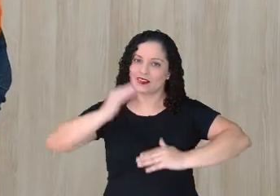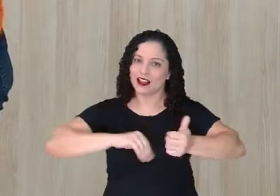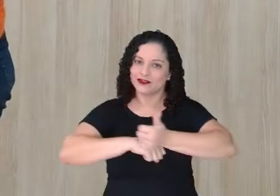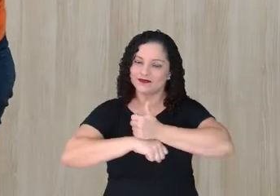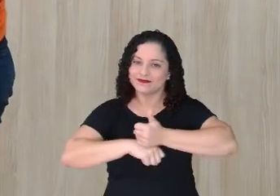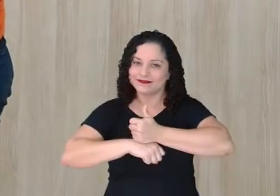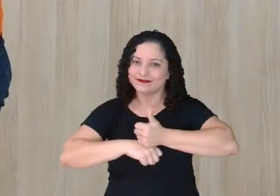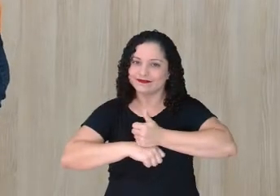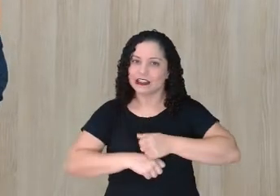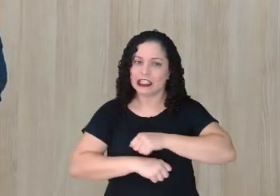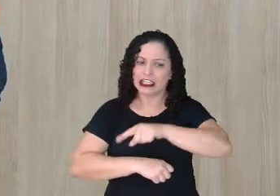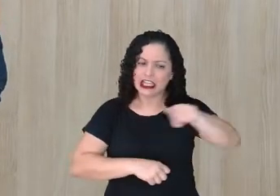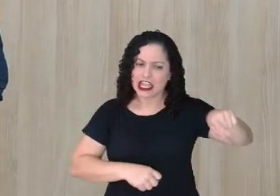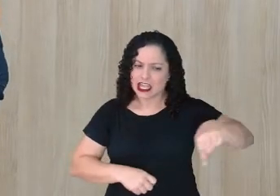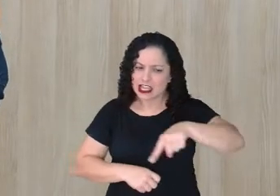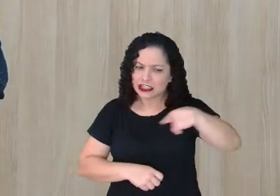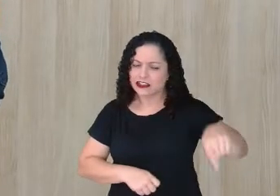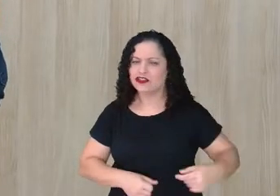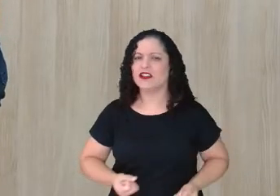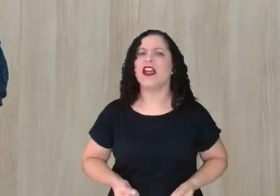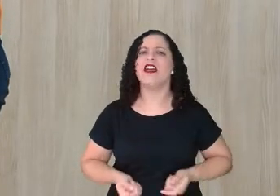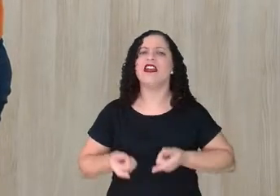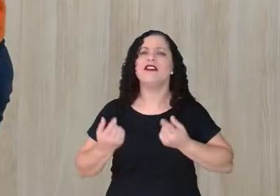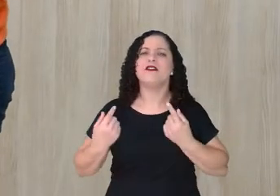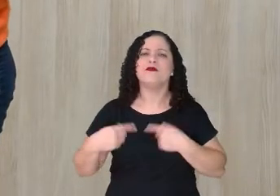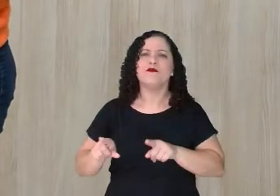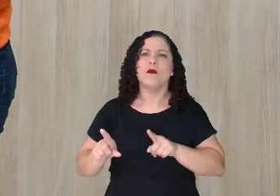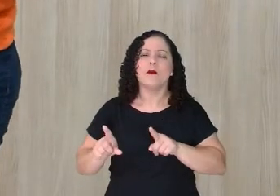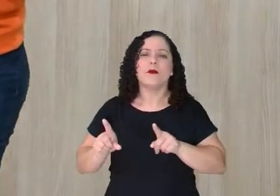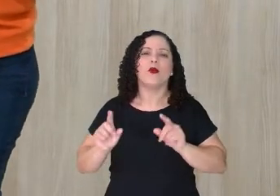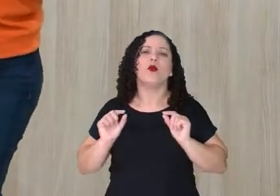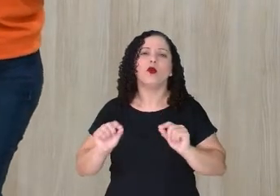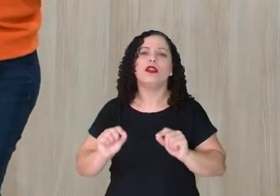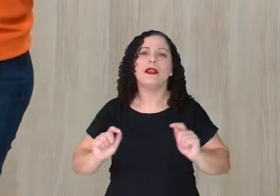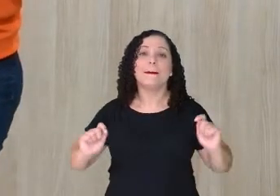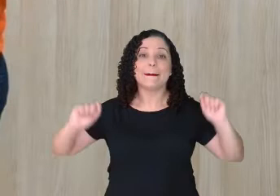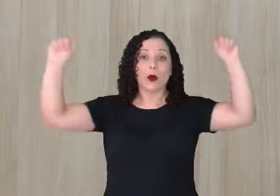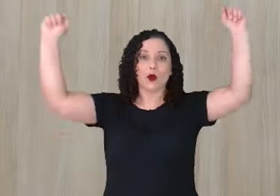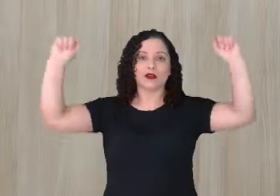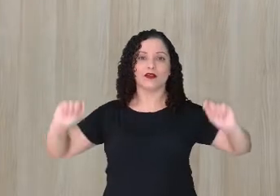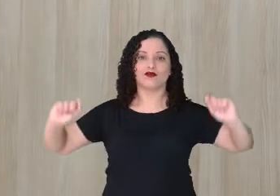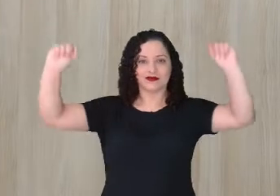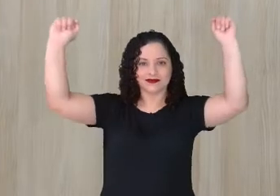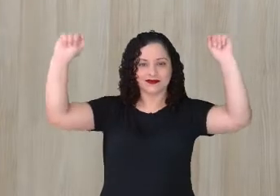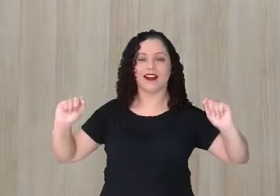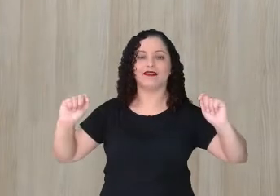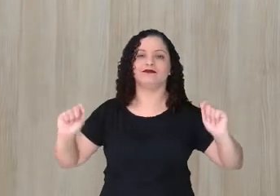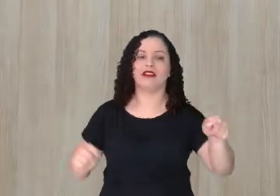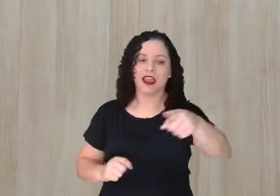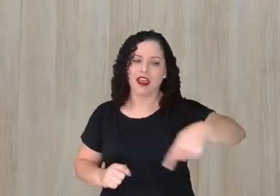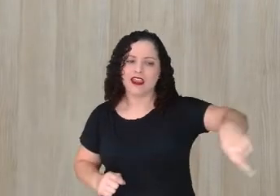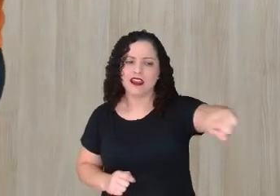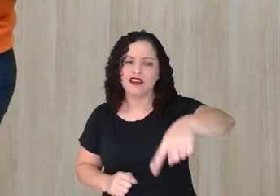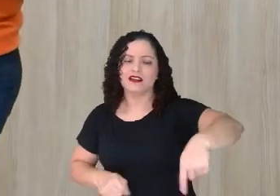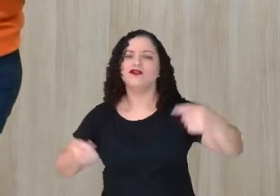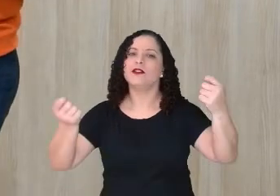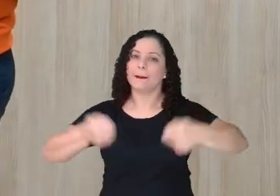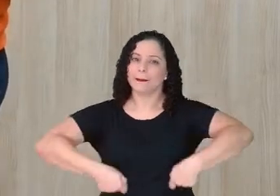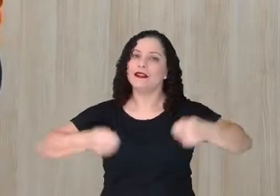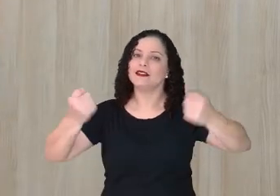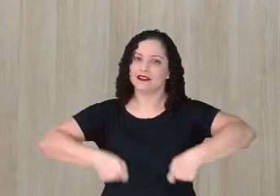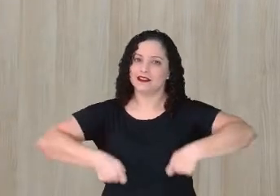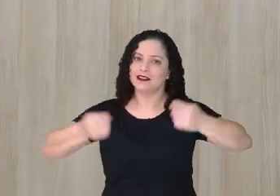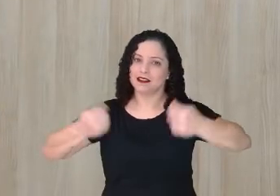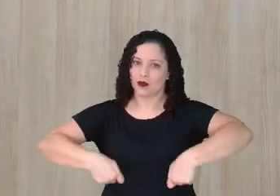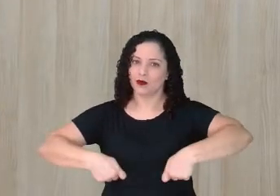E eles protestaram por quê? Porque eles precisavam, não é? Eles precisam,